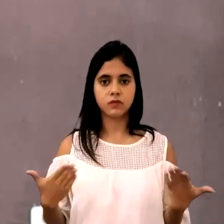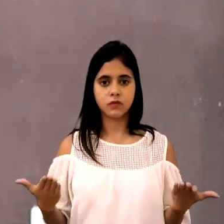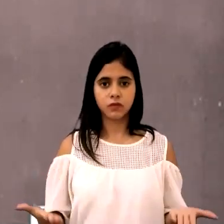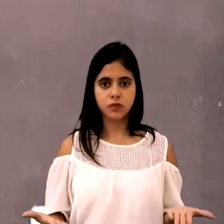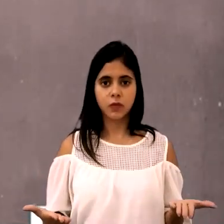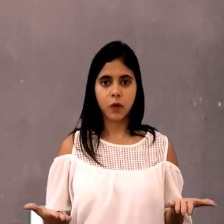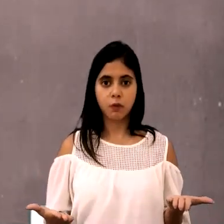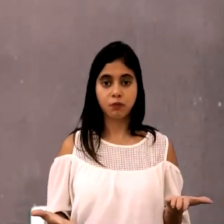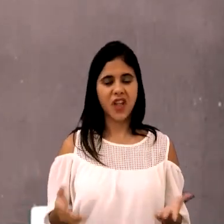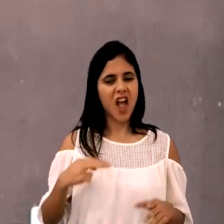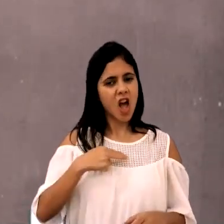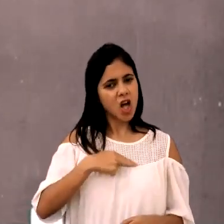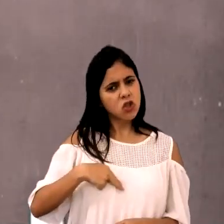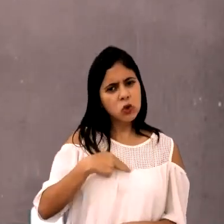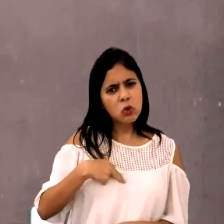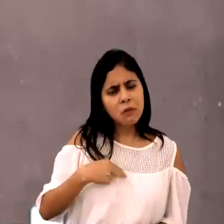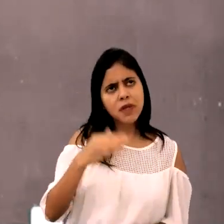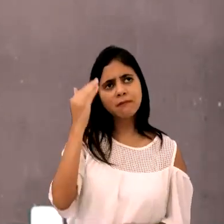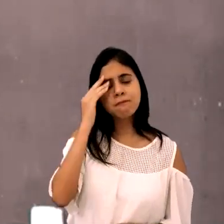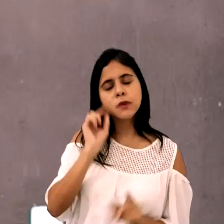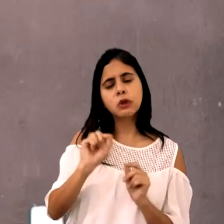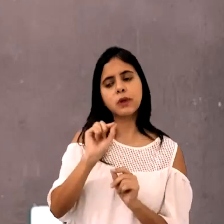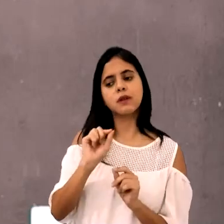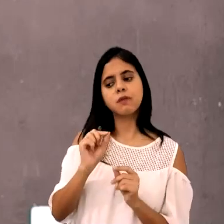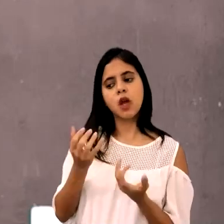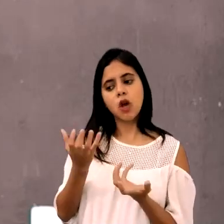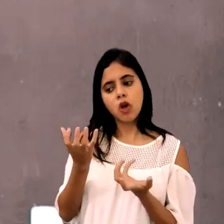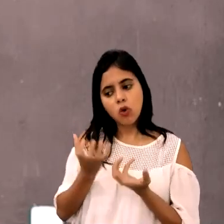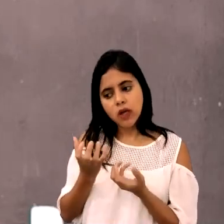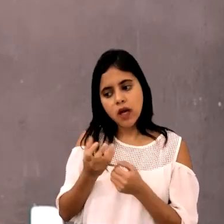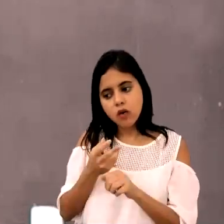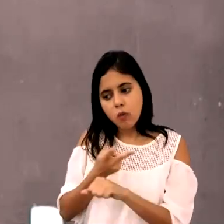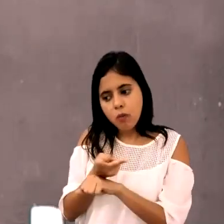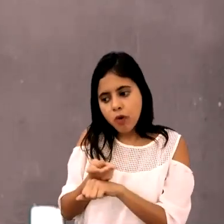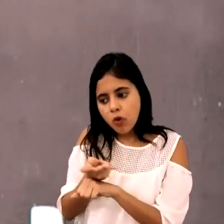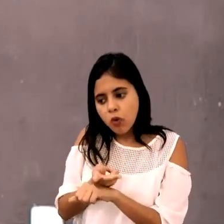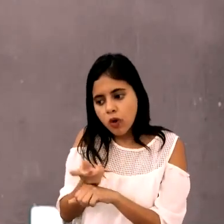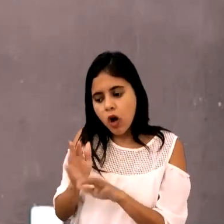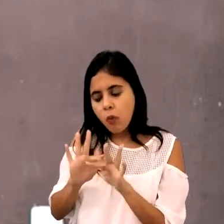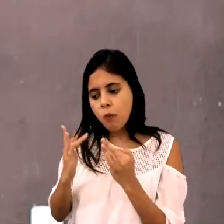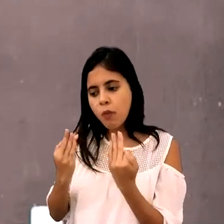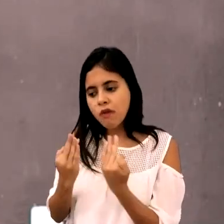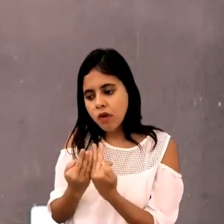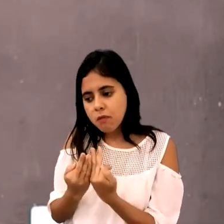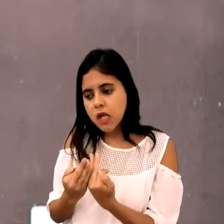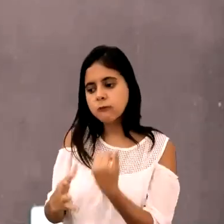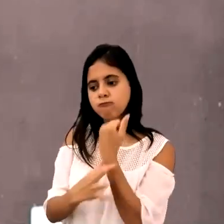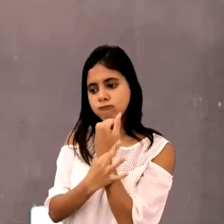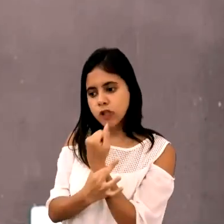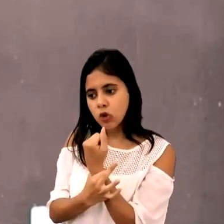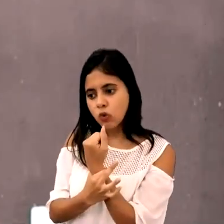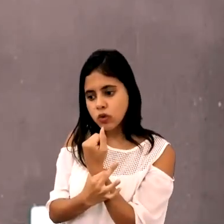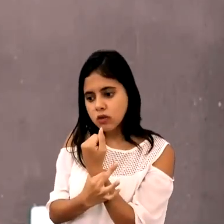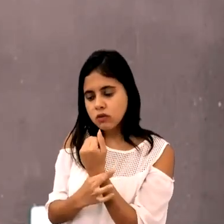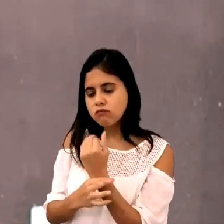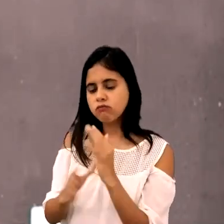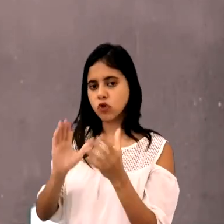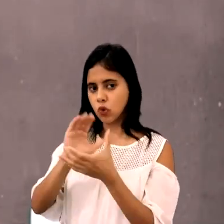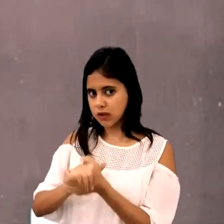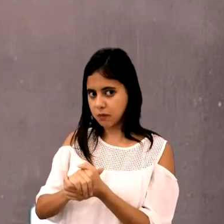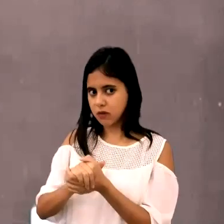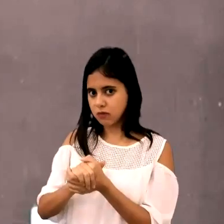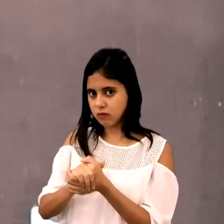Então, a visão de Noemi é o seguinte: eu quero conseguir um lugar seguro para ela. E segurança está em casamento. Para a condição de Ruth